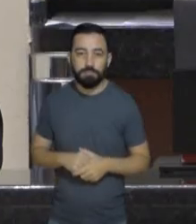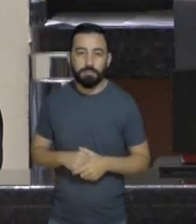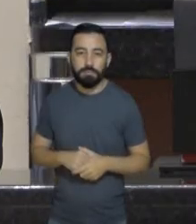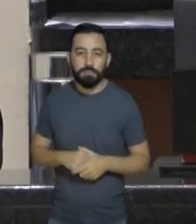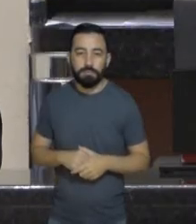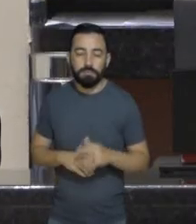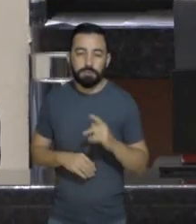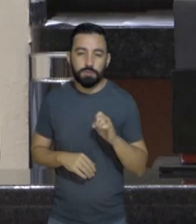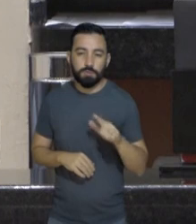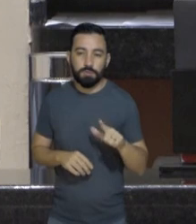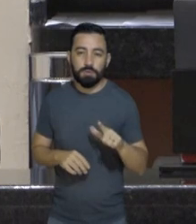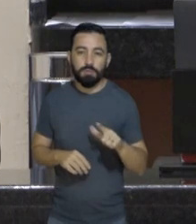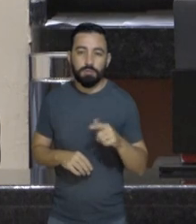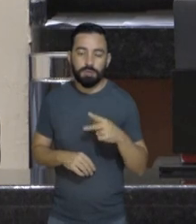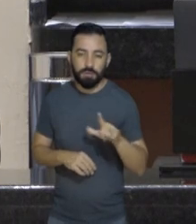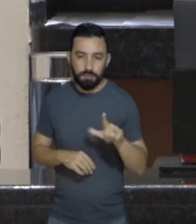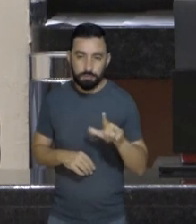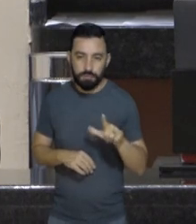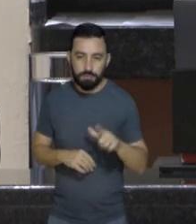da mesma forma. PL,